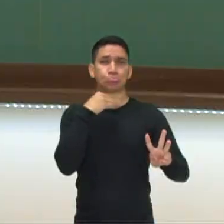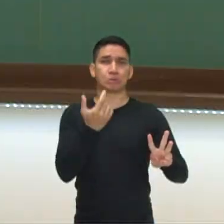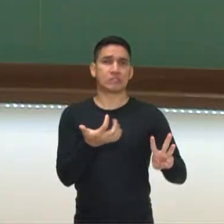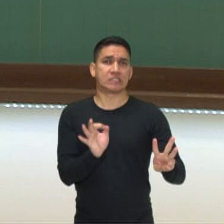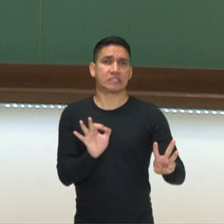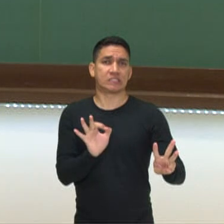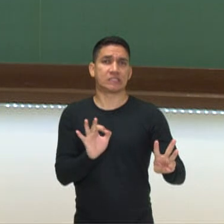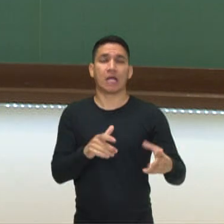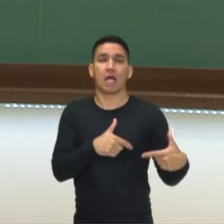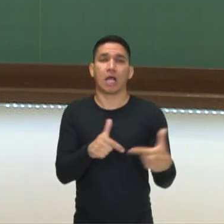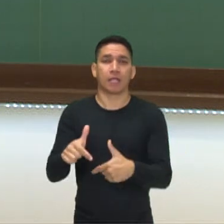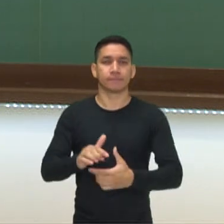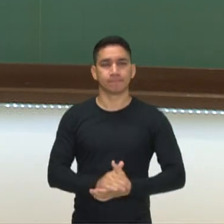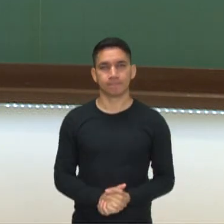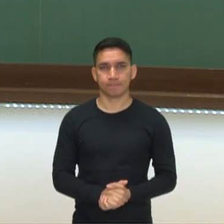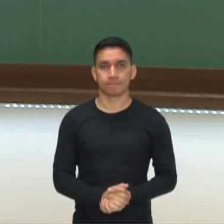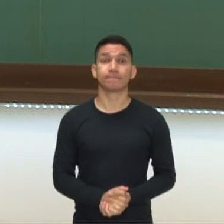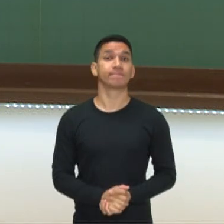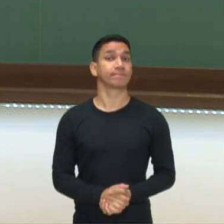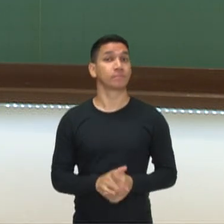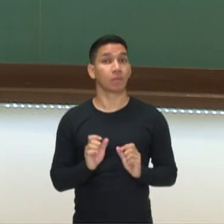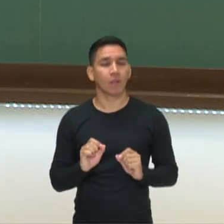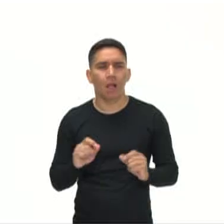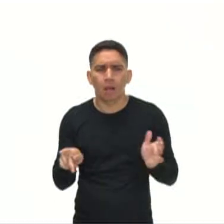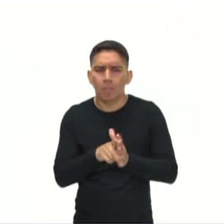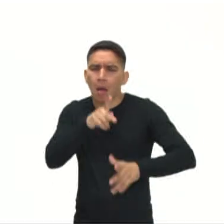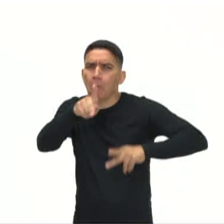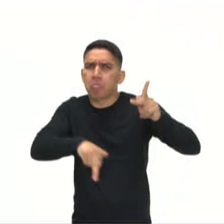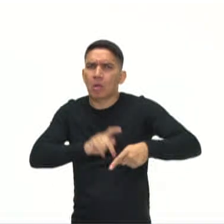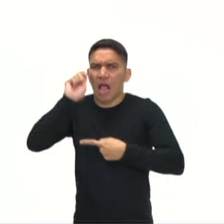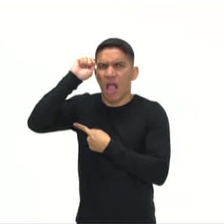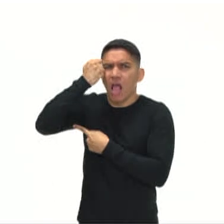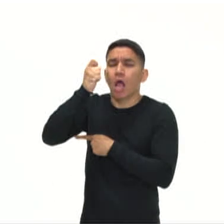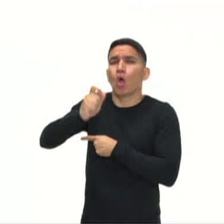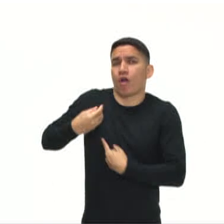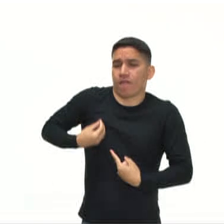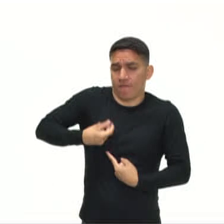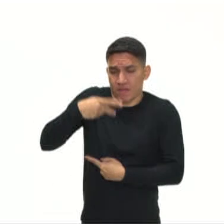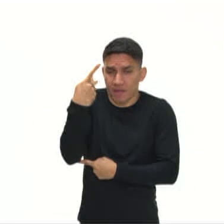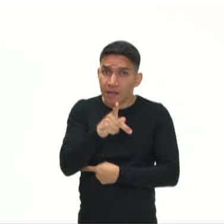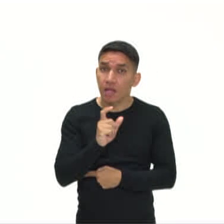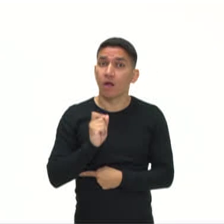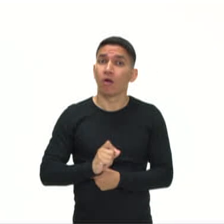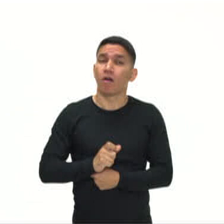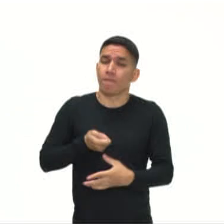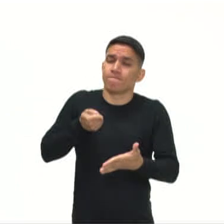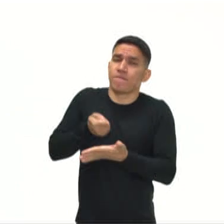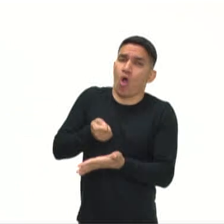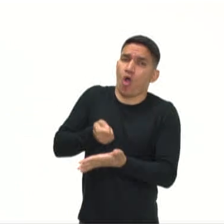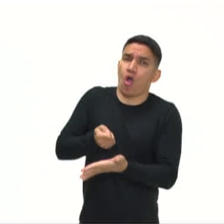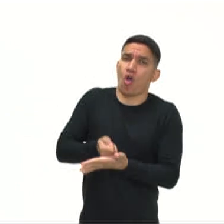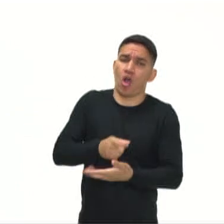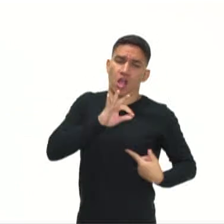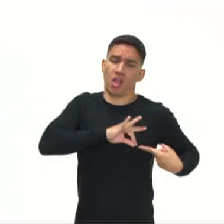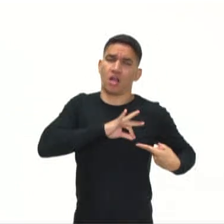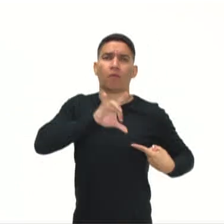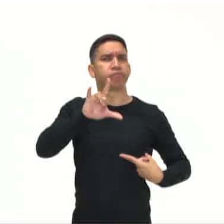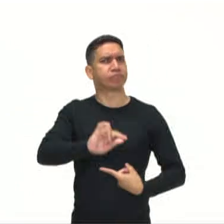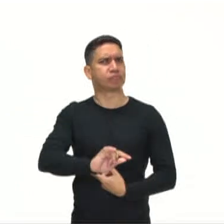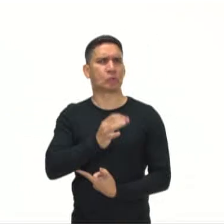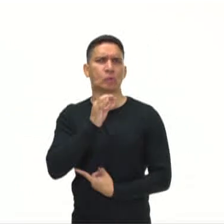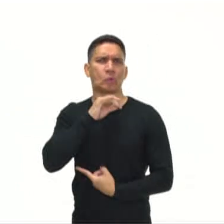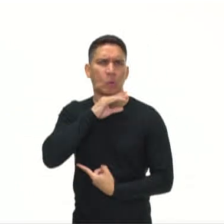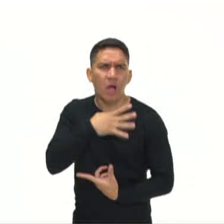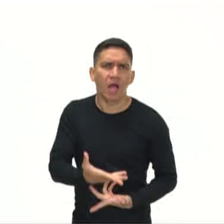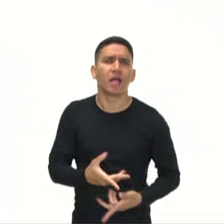utilizados. Então essas populações negras sobreviviam aqui do trabalho forçado, mal remunerado e